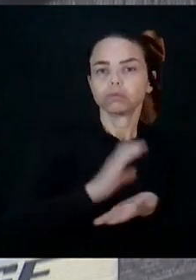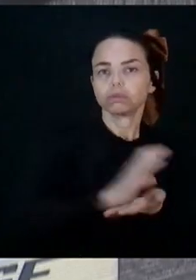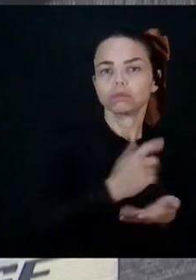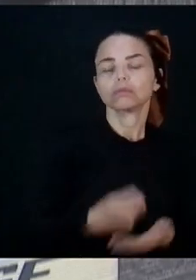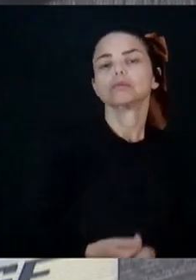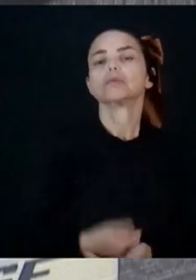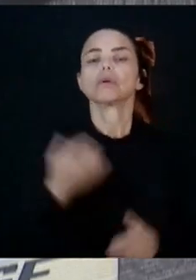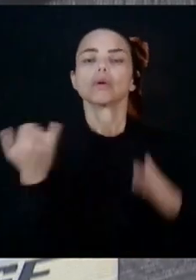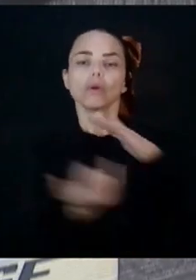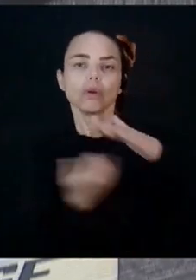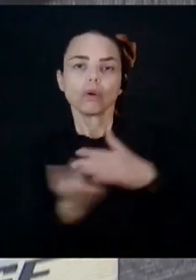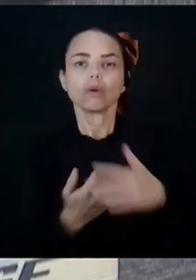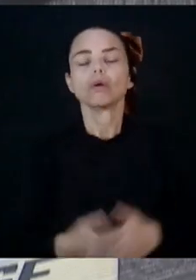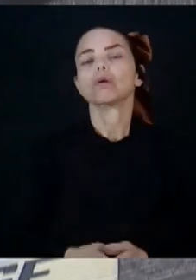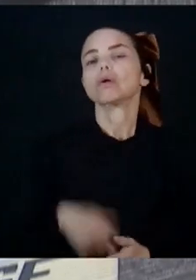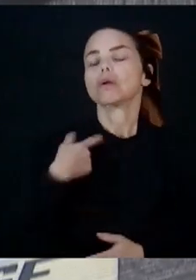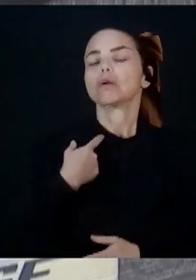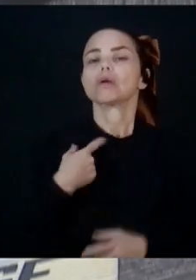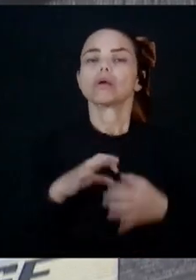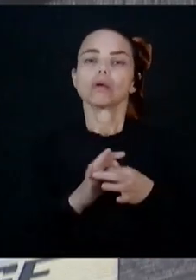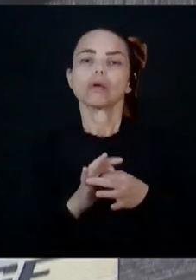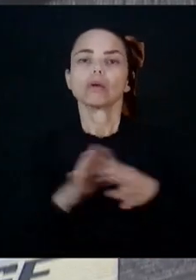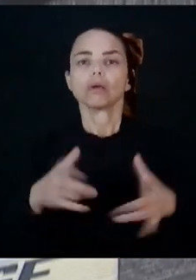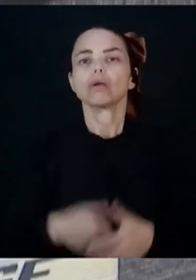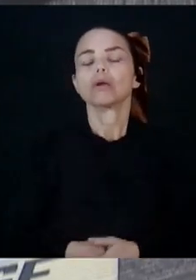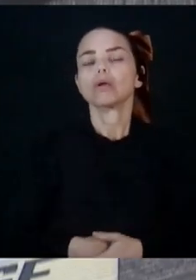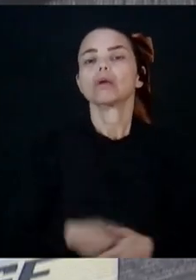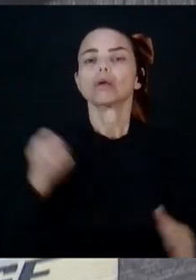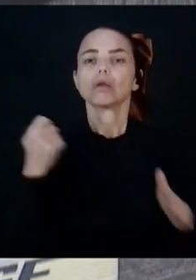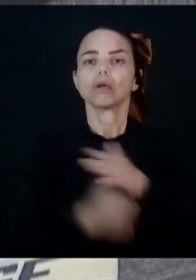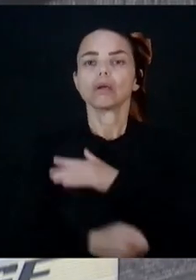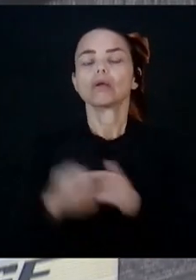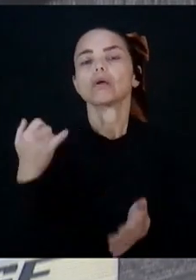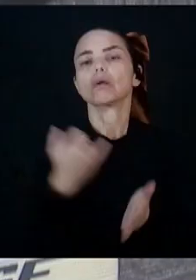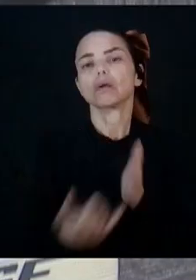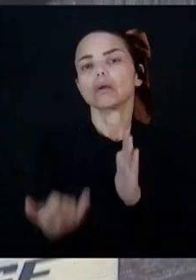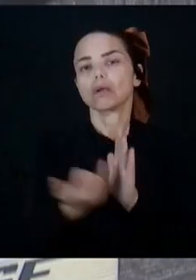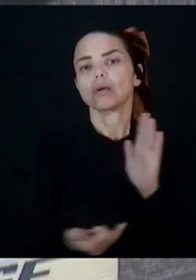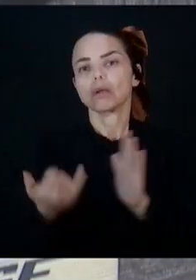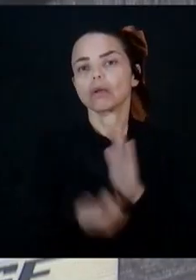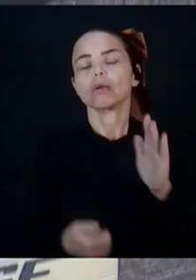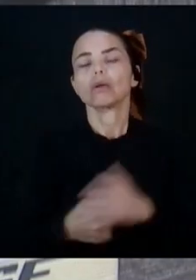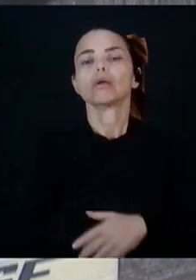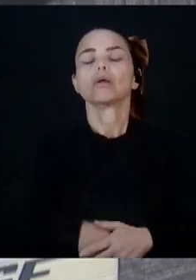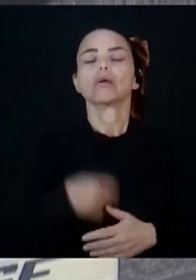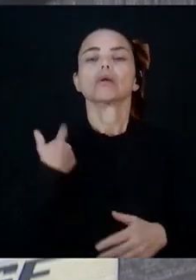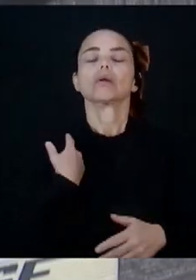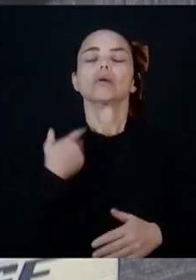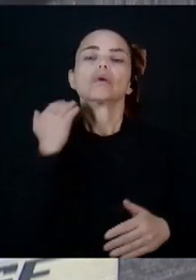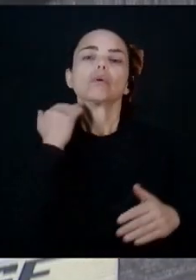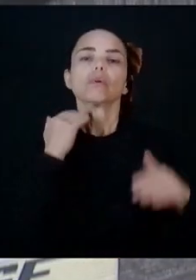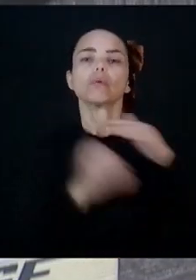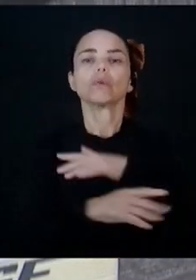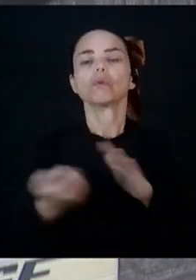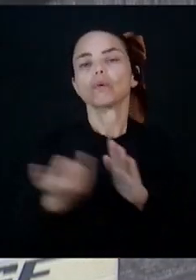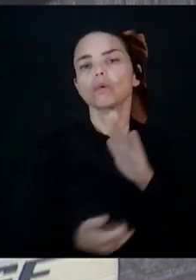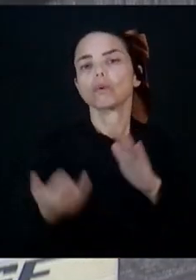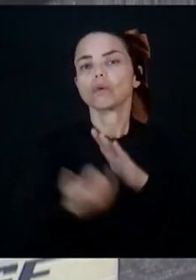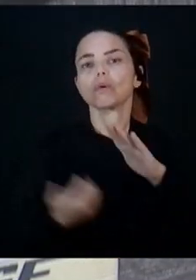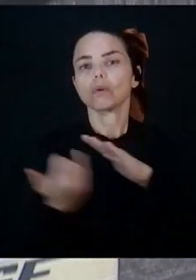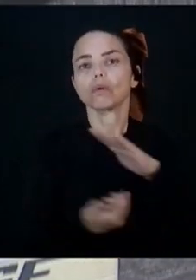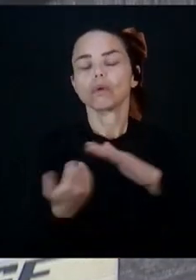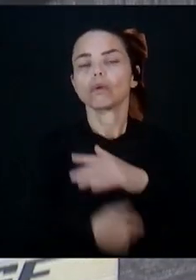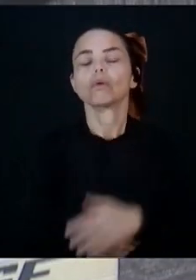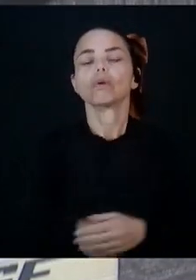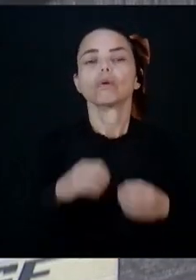entidades ou de forma espontânea pelo contribuinte, ele vai para o fundo da criança e o Conselho Municipal da Criança e do Adolescente faz a